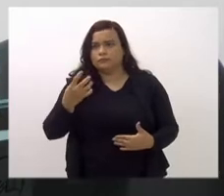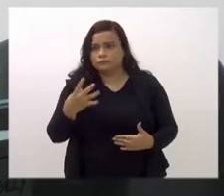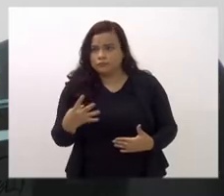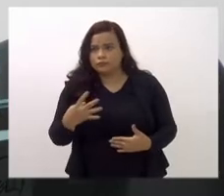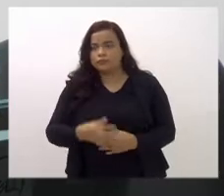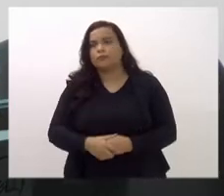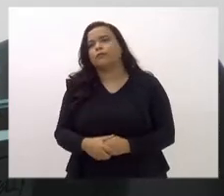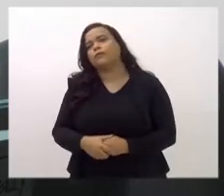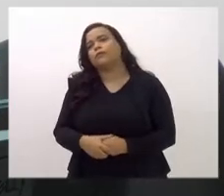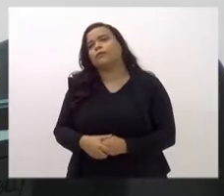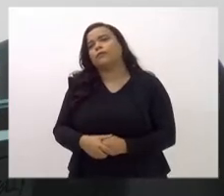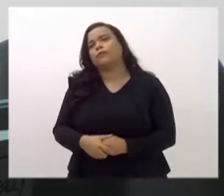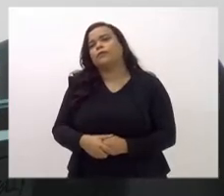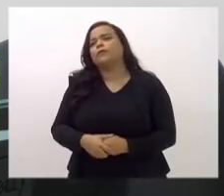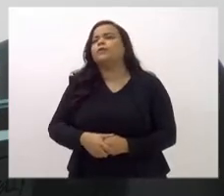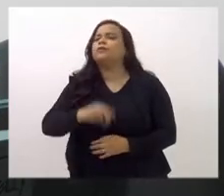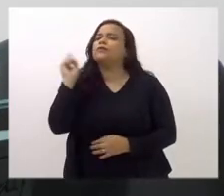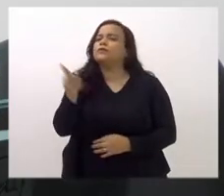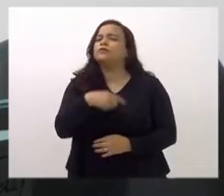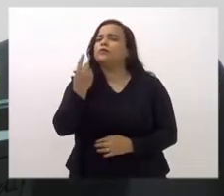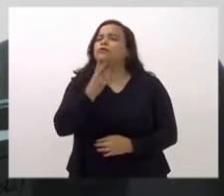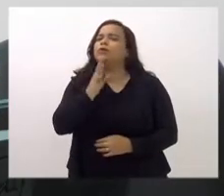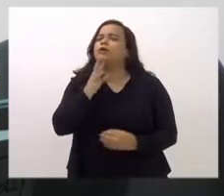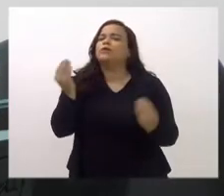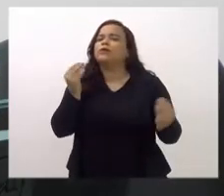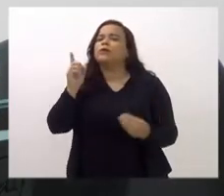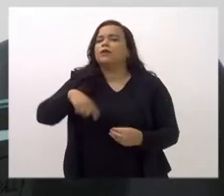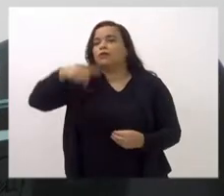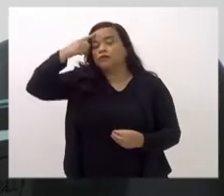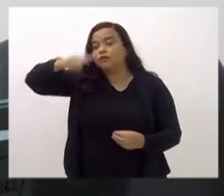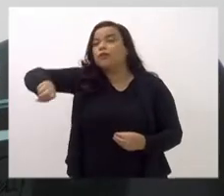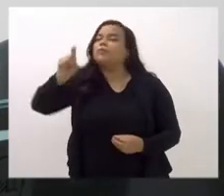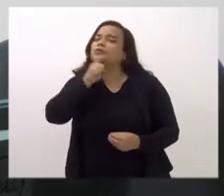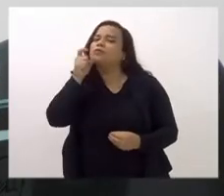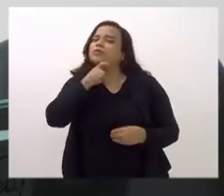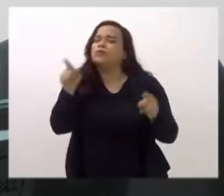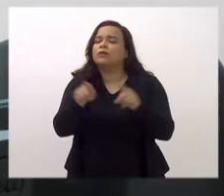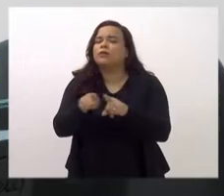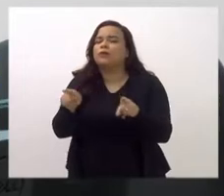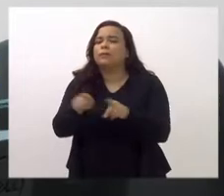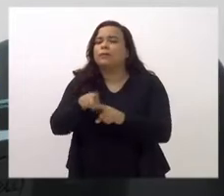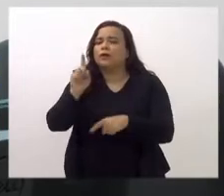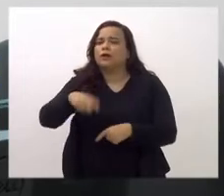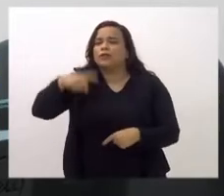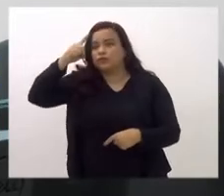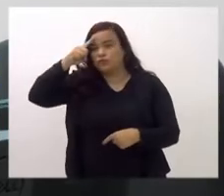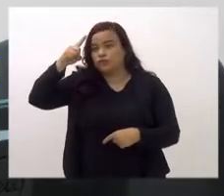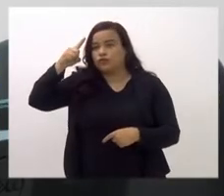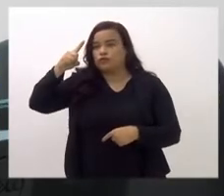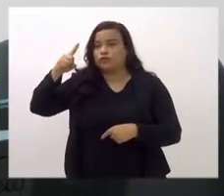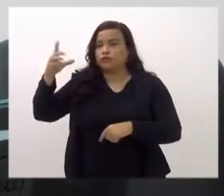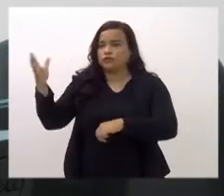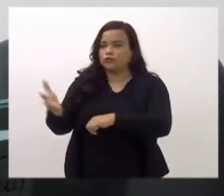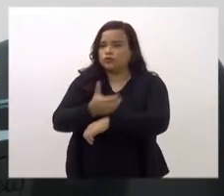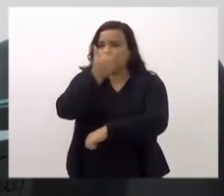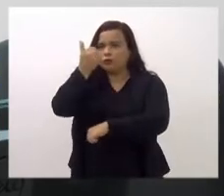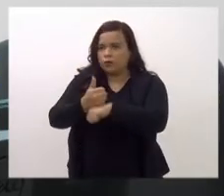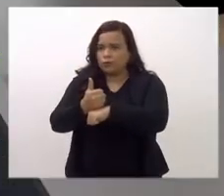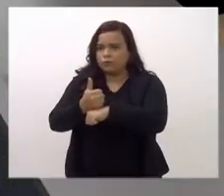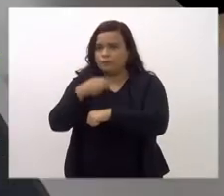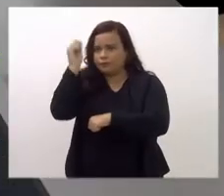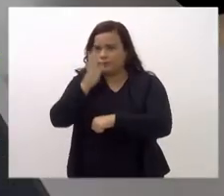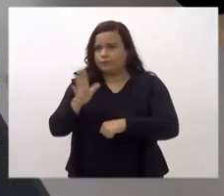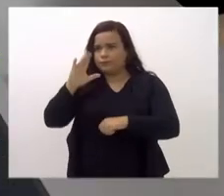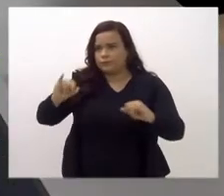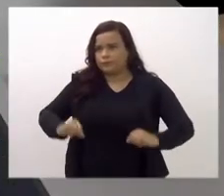foi a Lei Geral é de conhecido como o Dia da Proteção Mentira, de Dados, mas também é o Dia do golpe que o LGPD. Brasil Nós sofreu, criamos um grupo de a gente não trabalho pode deixar de e reafirmar a